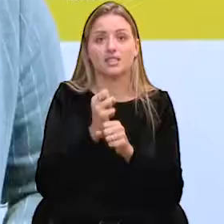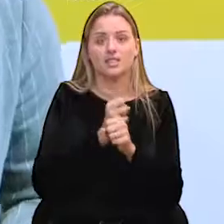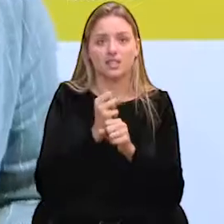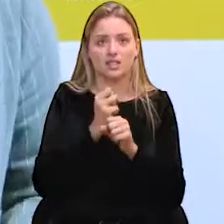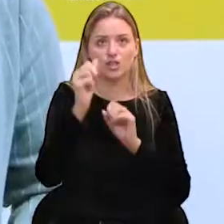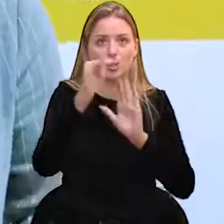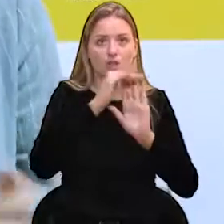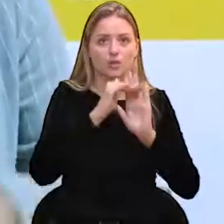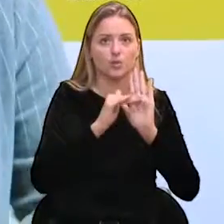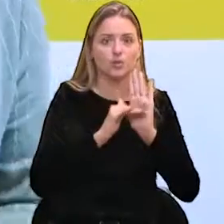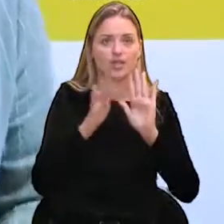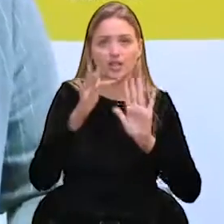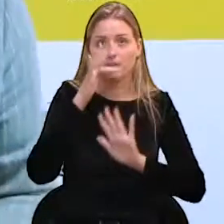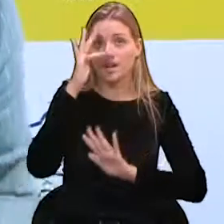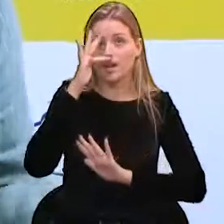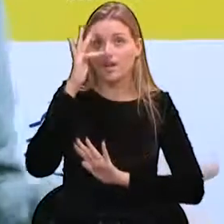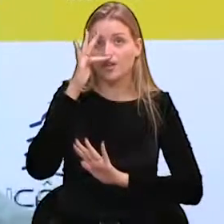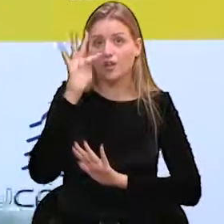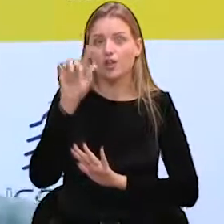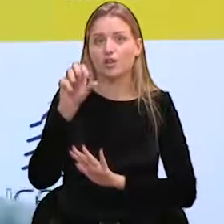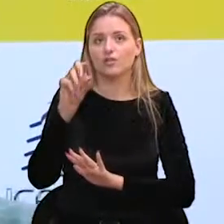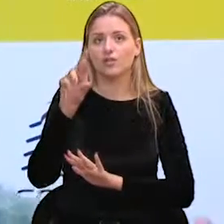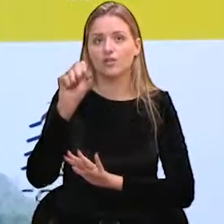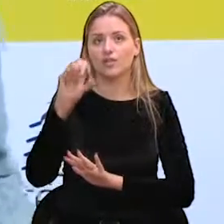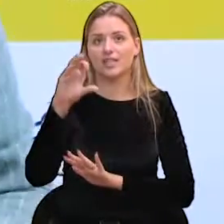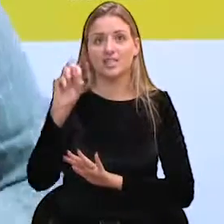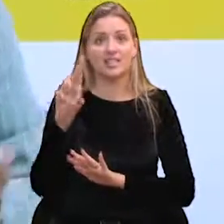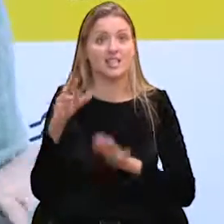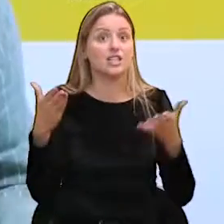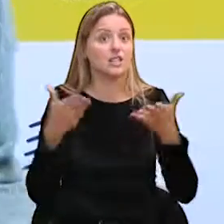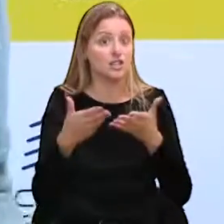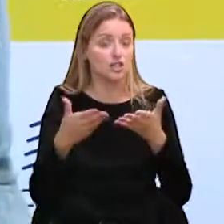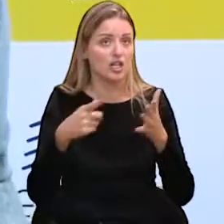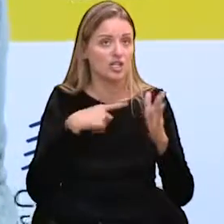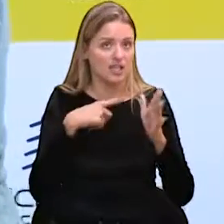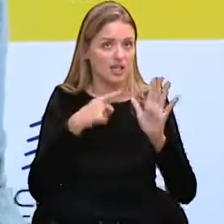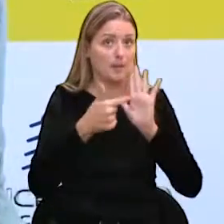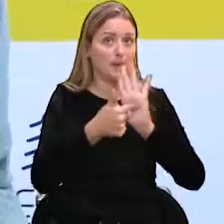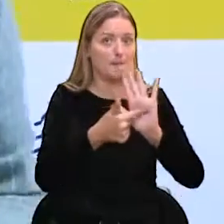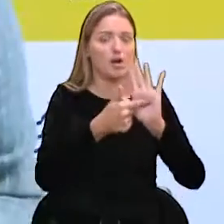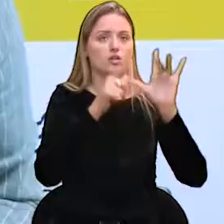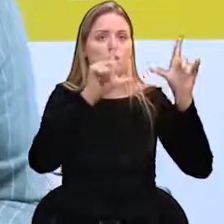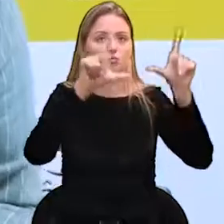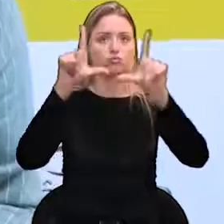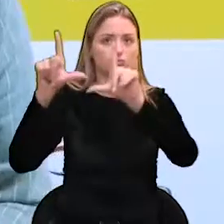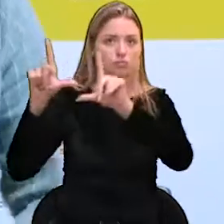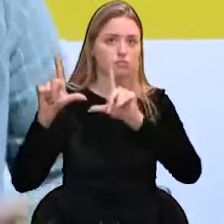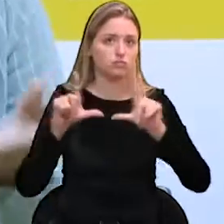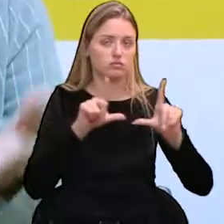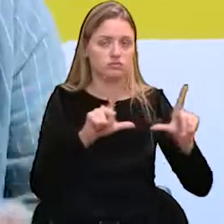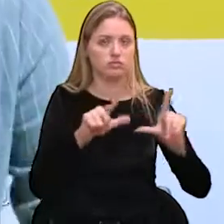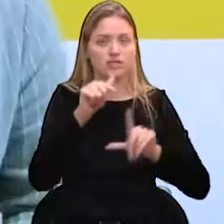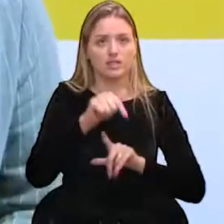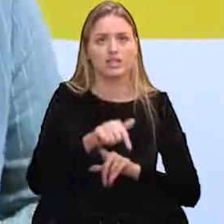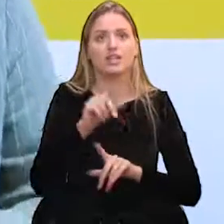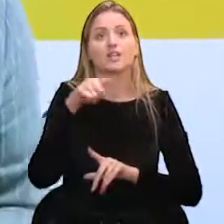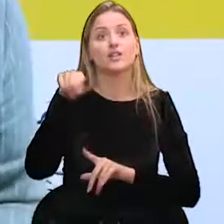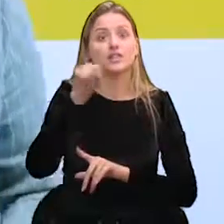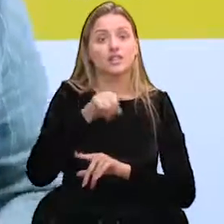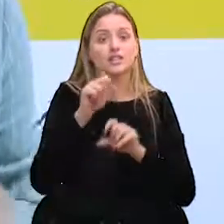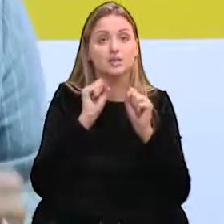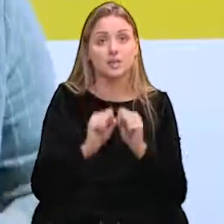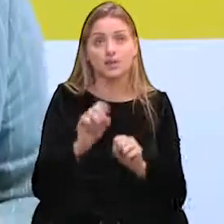programa Florescer. Aqui na Câmara já está instalada uma exposição do programa Florescer. Vocês